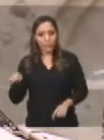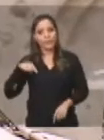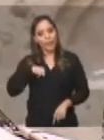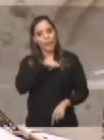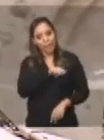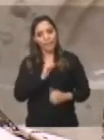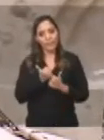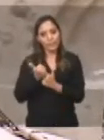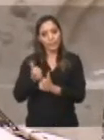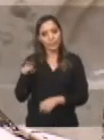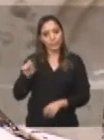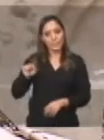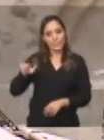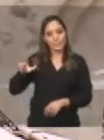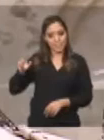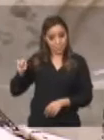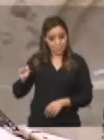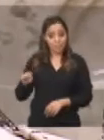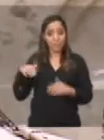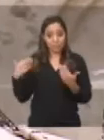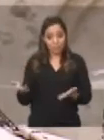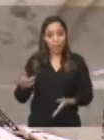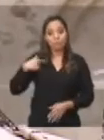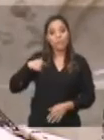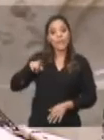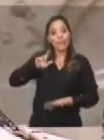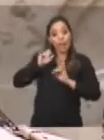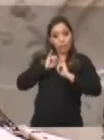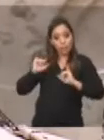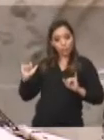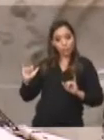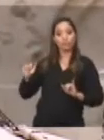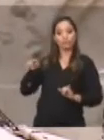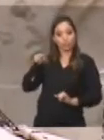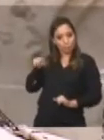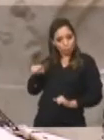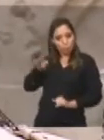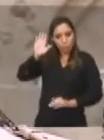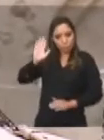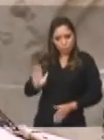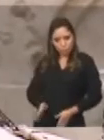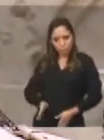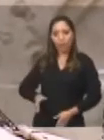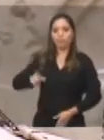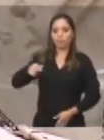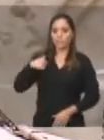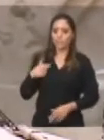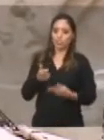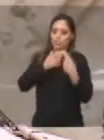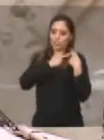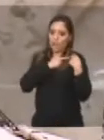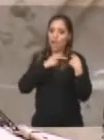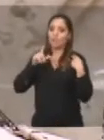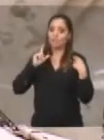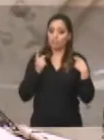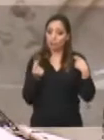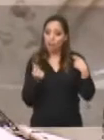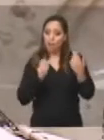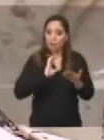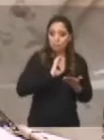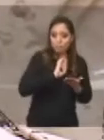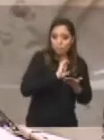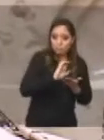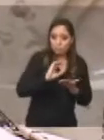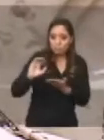de Silas, que em seu depoimento em juízo esclareceu que era responsável pelos pagamentos pessoais